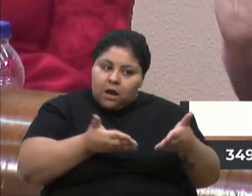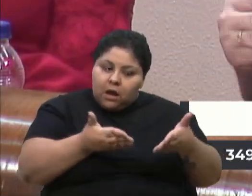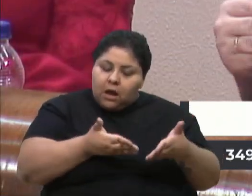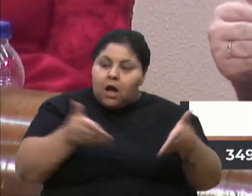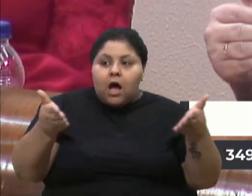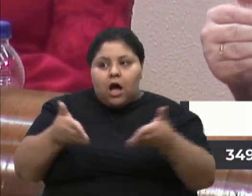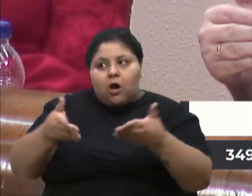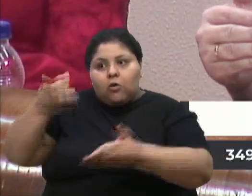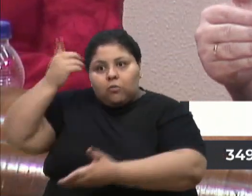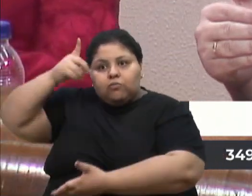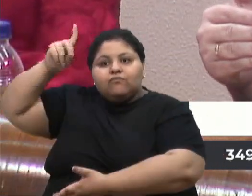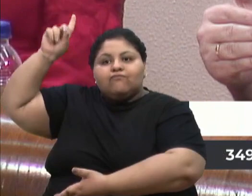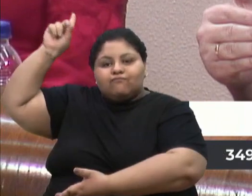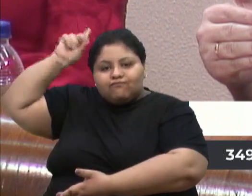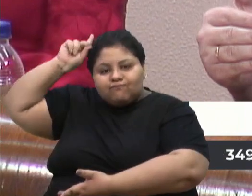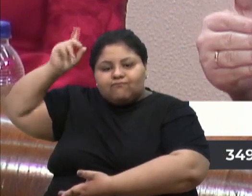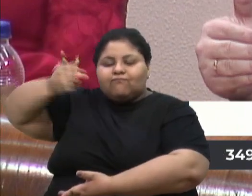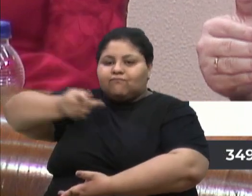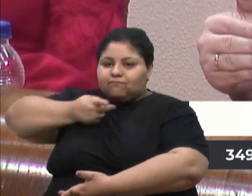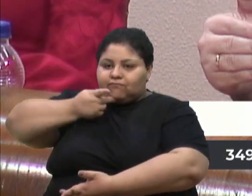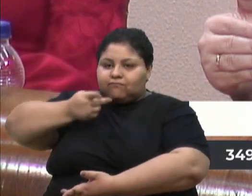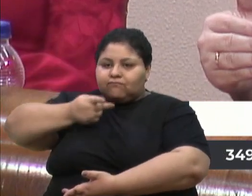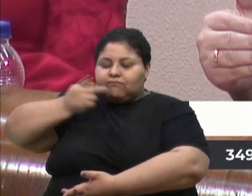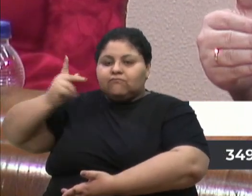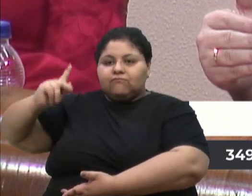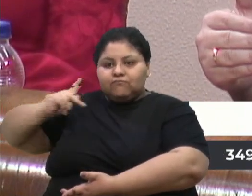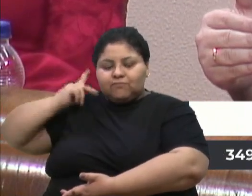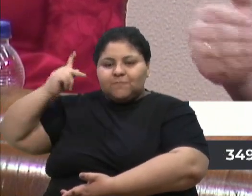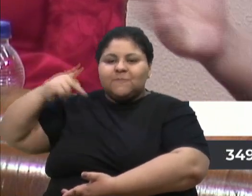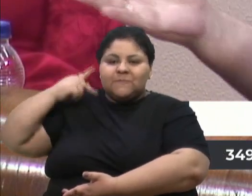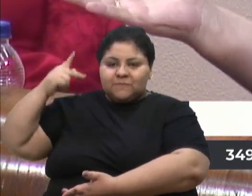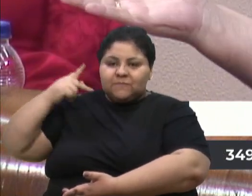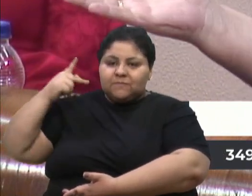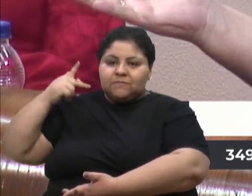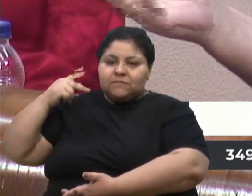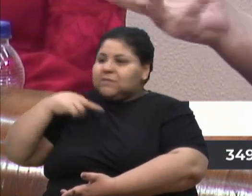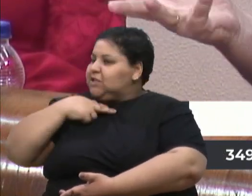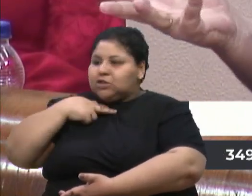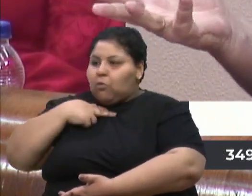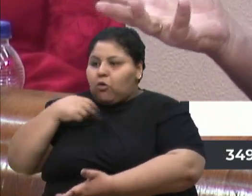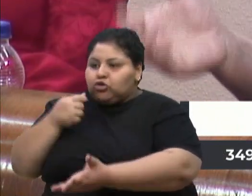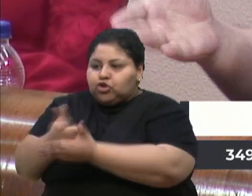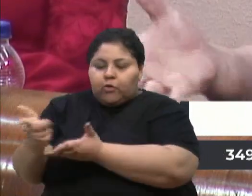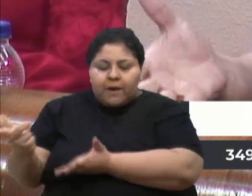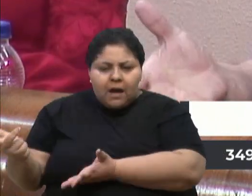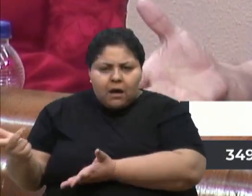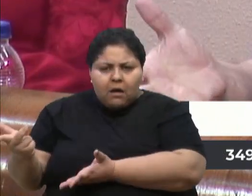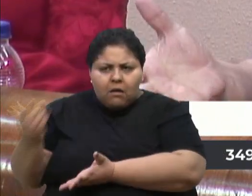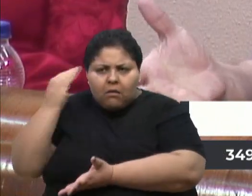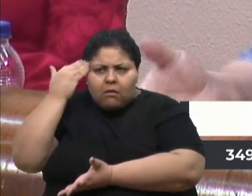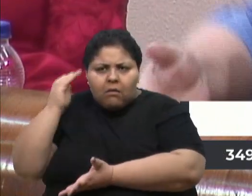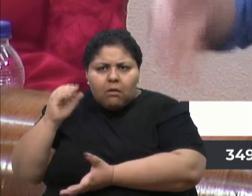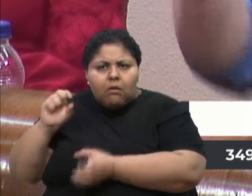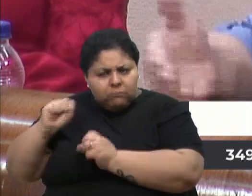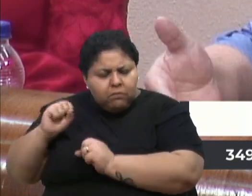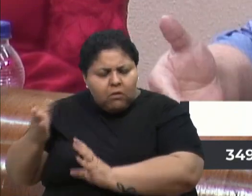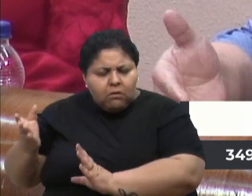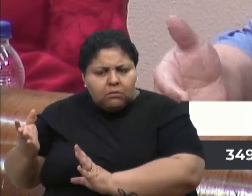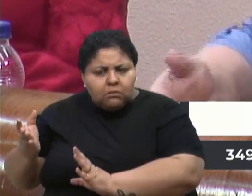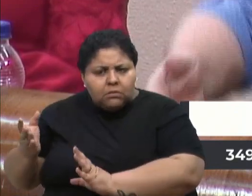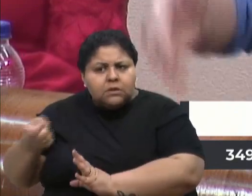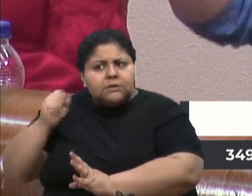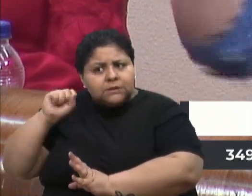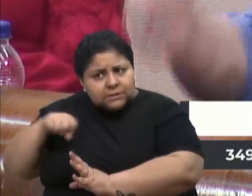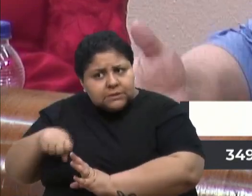falou da questão que o vereador não pode cobrar, pelo que eu entendi. Pode sim, tem que